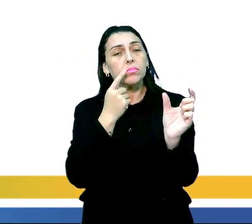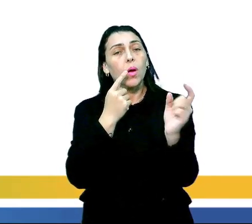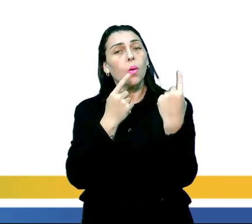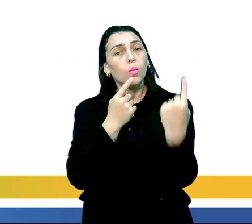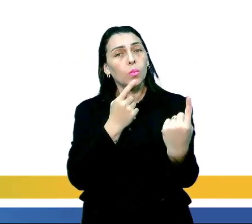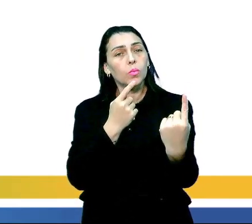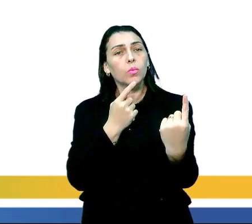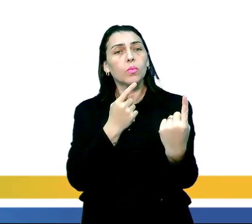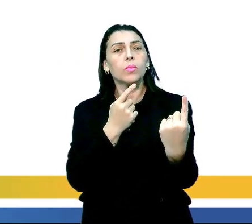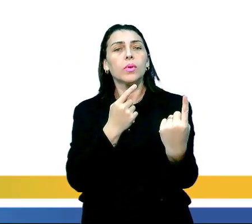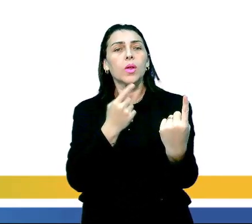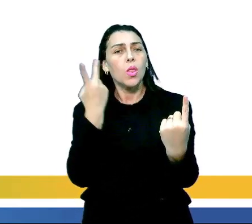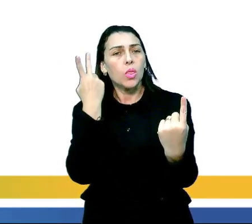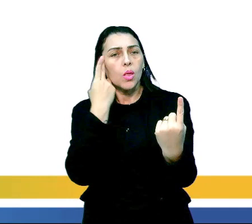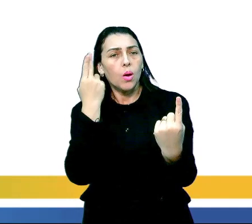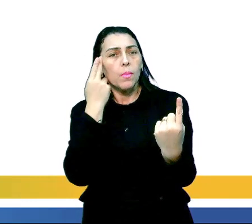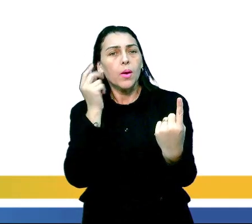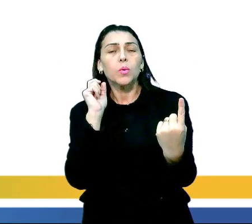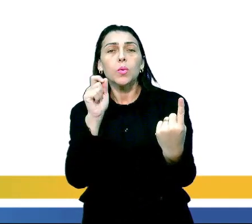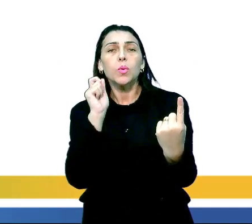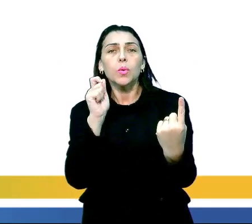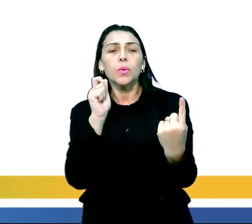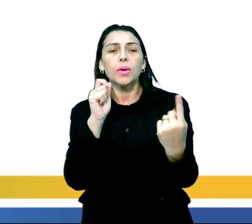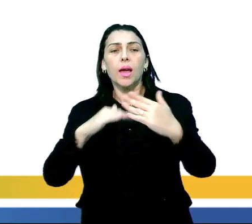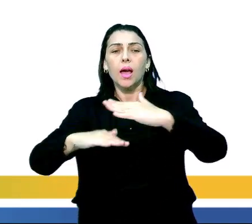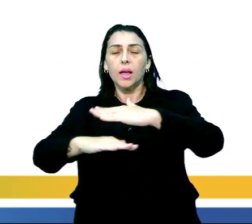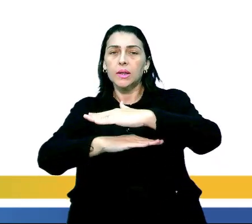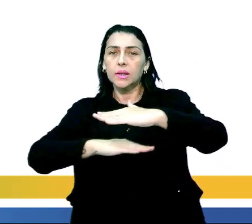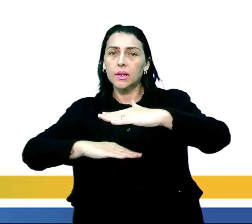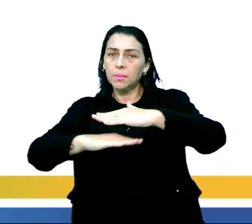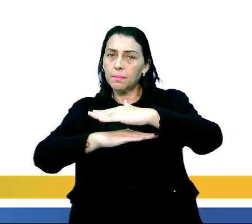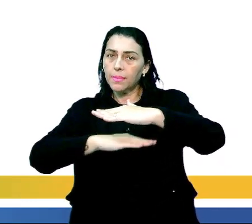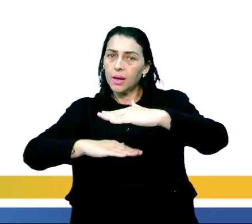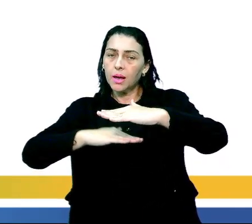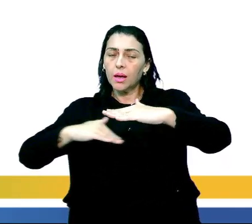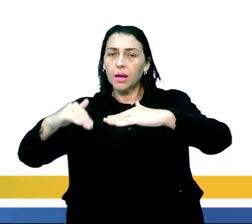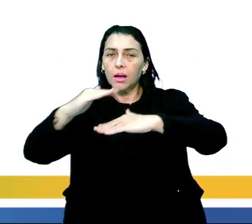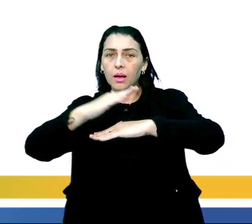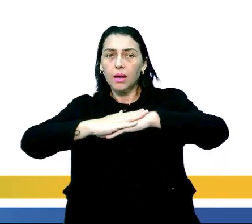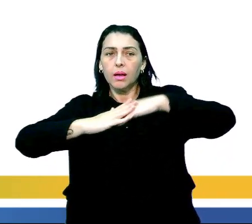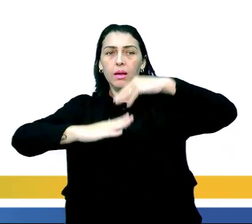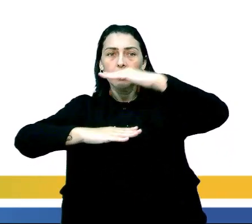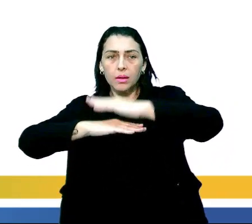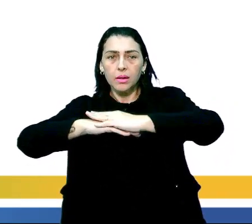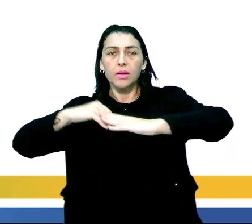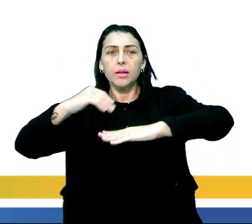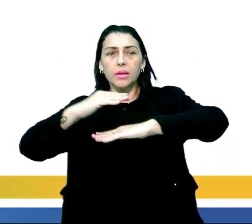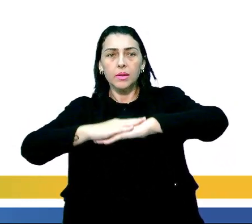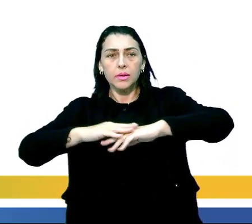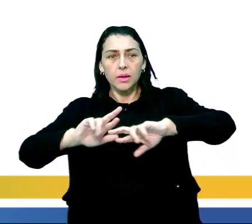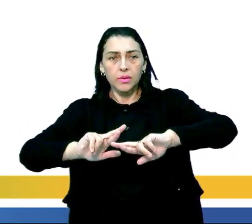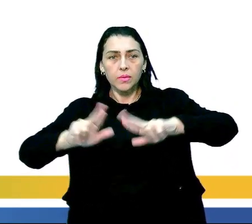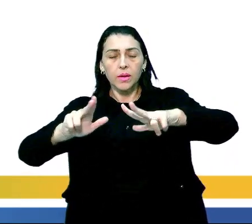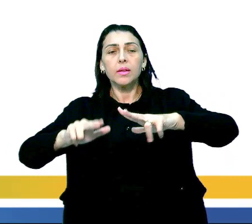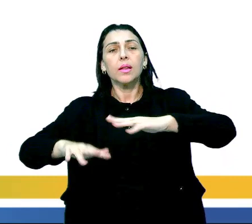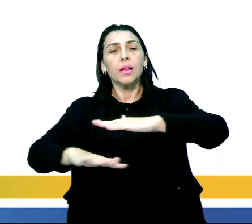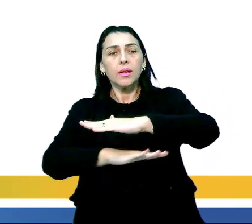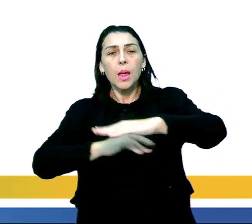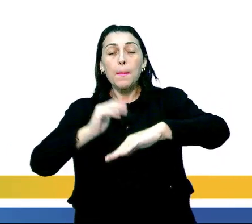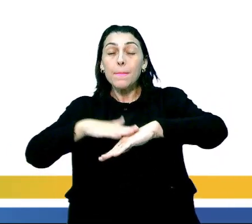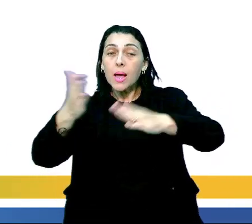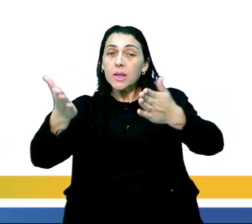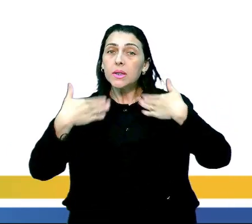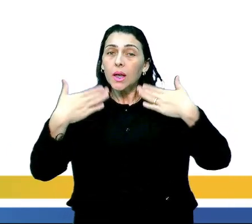Olha só, o ponto 1. O que a gente percebe aqui no ponto 1? Normalmente, as camadas inferiores da atmosfera são